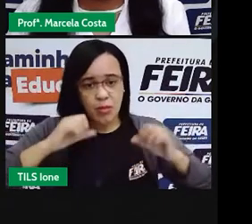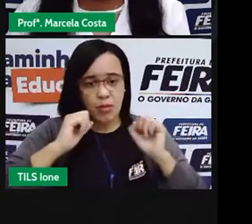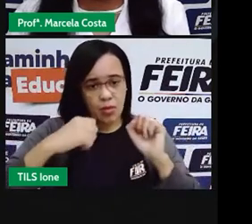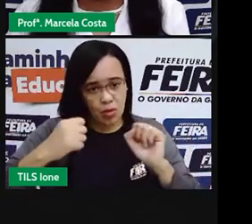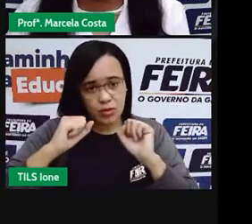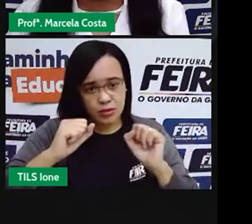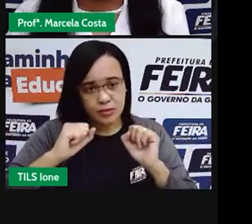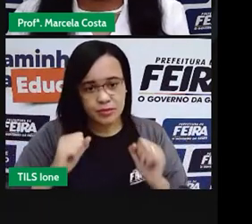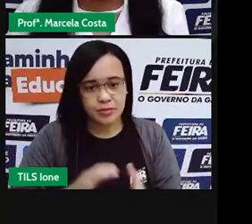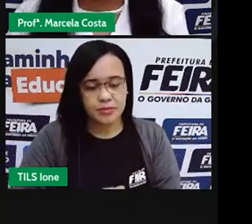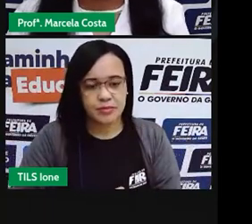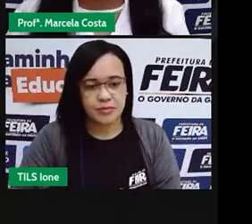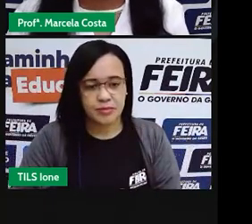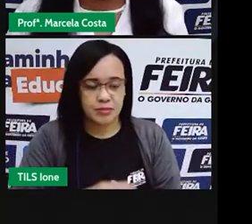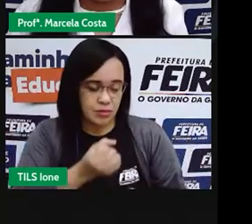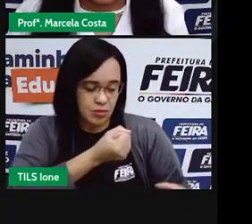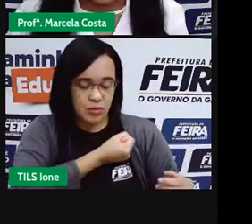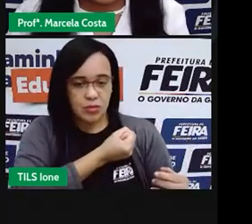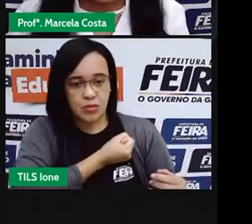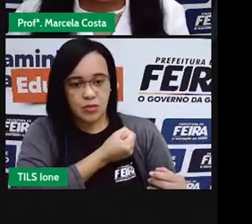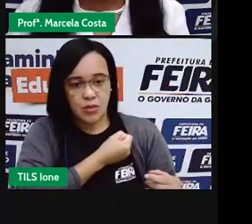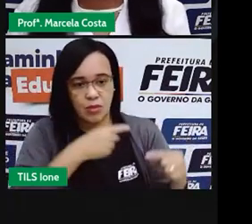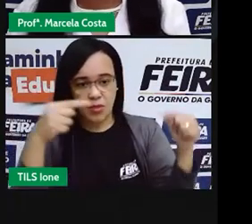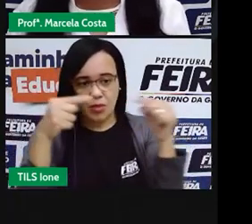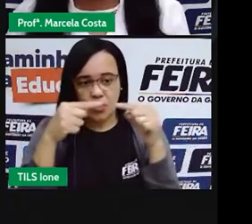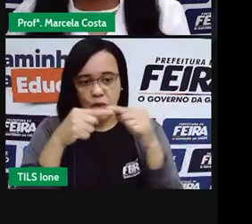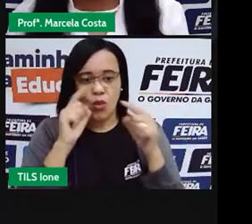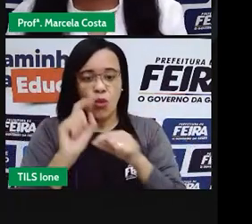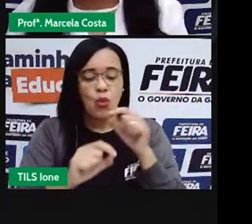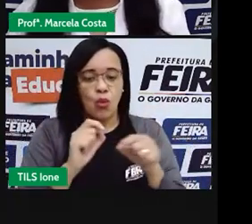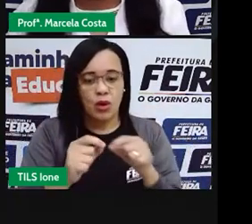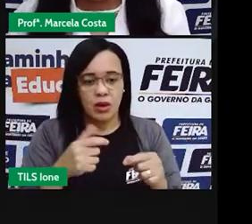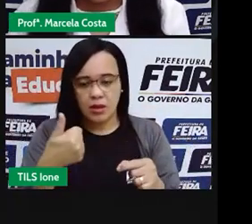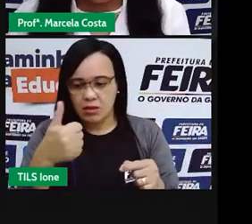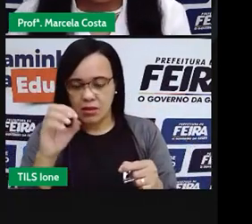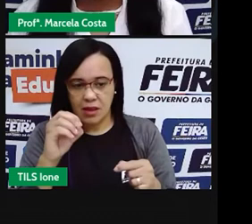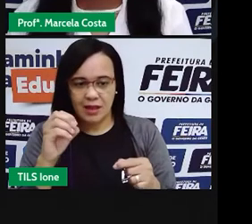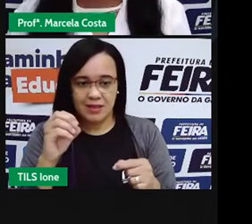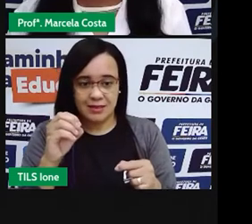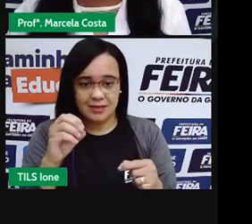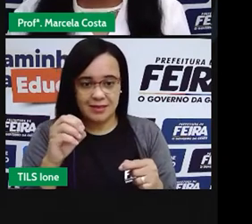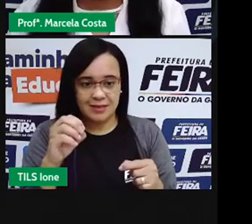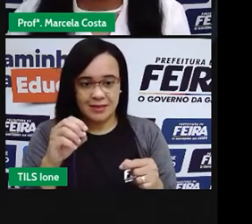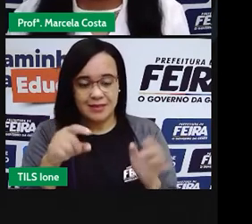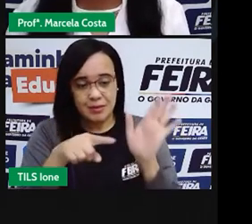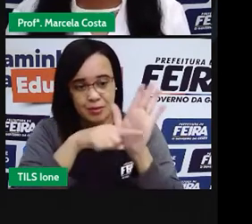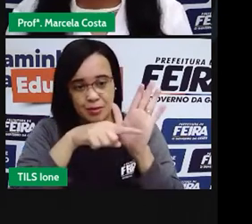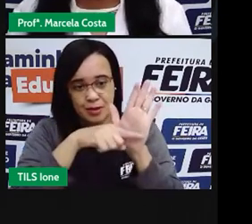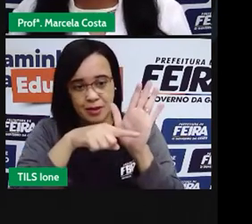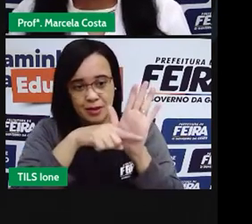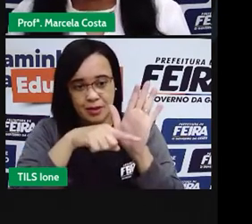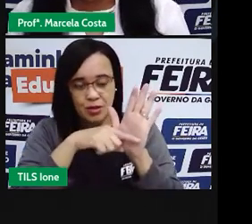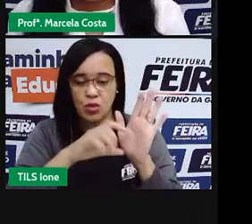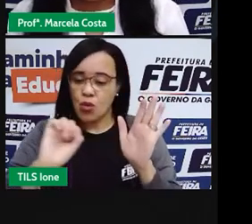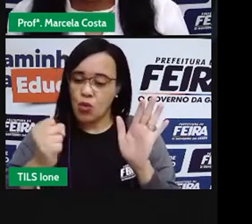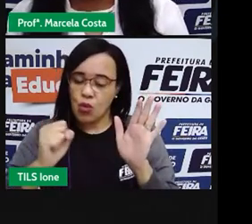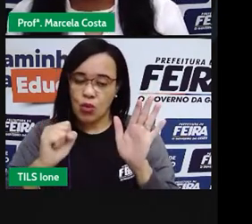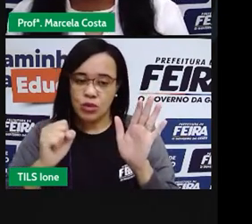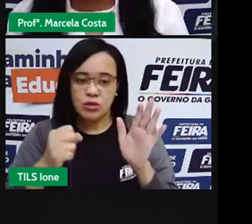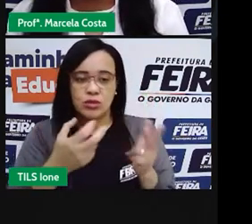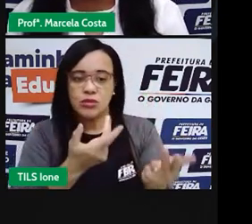Olha a representação numérica. 10 menos 8 é igual a